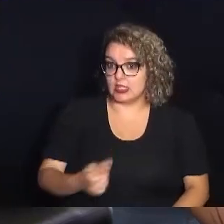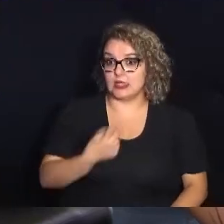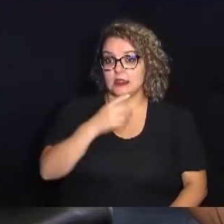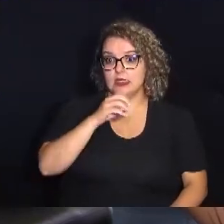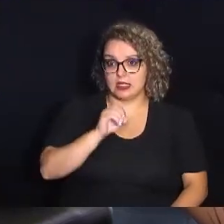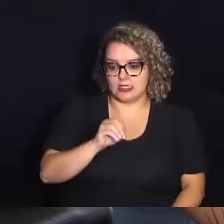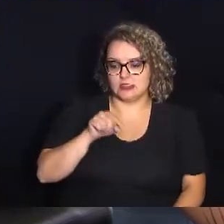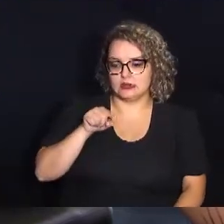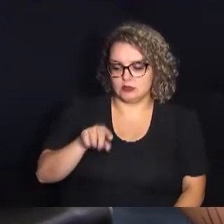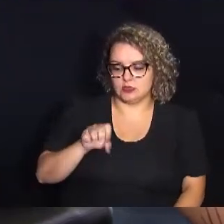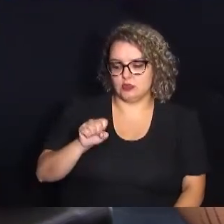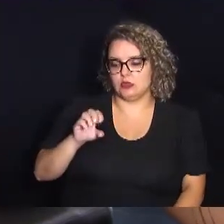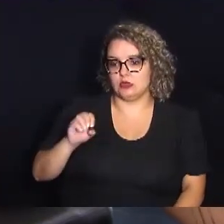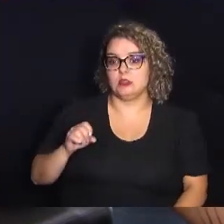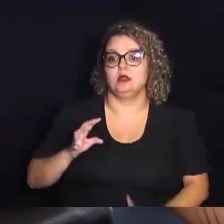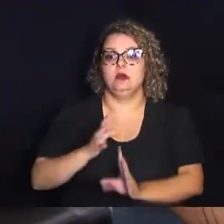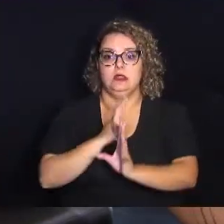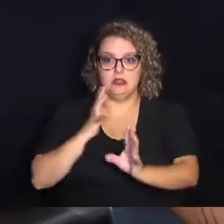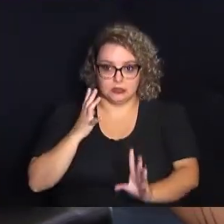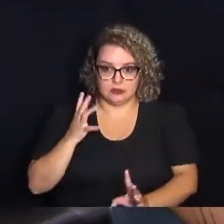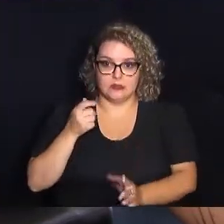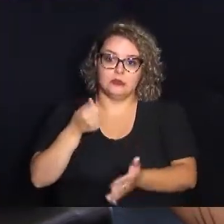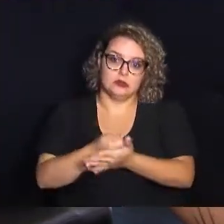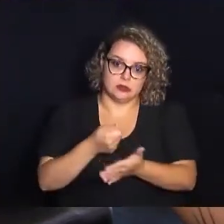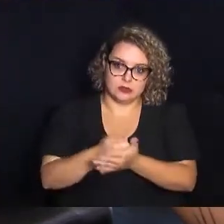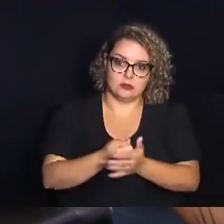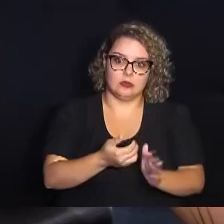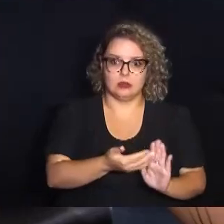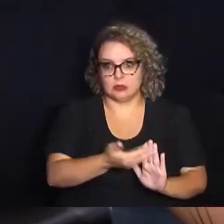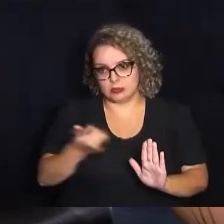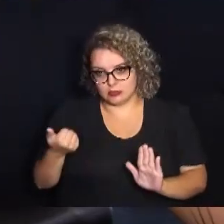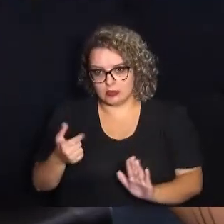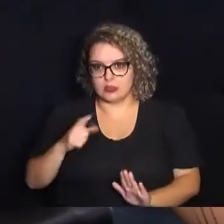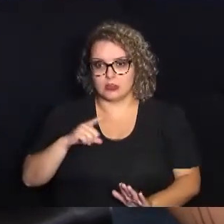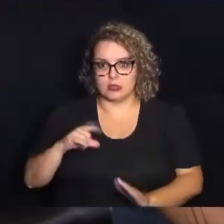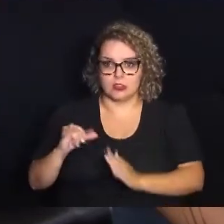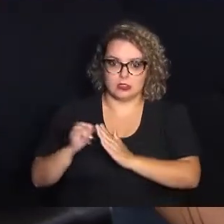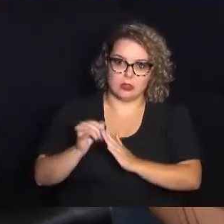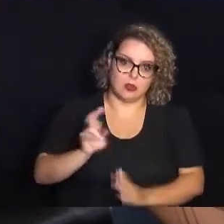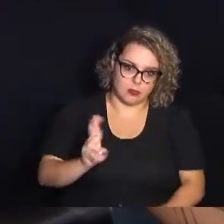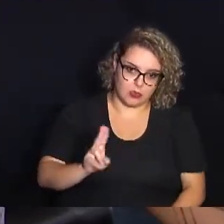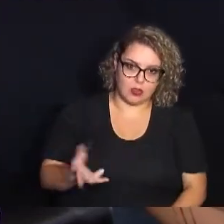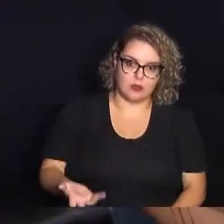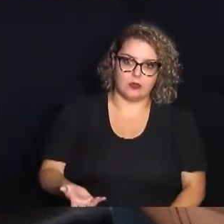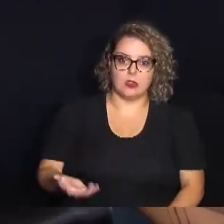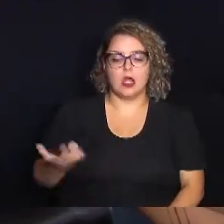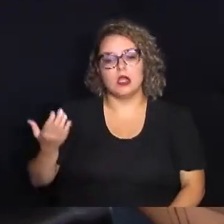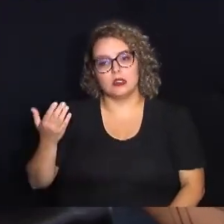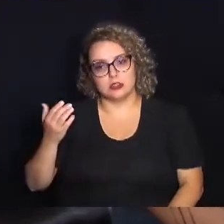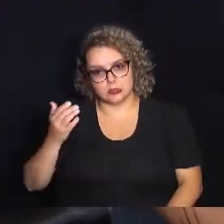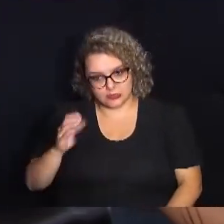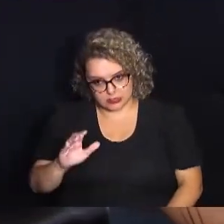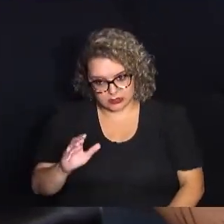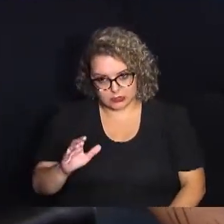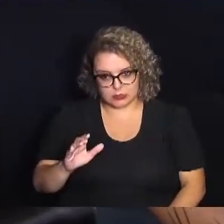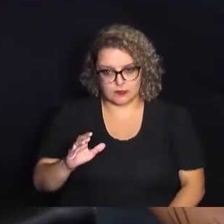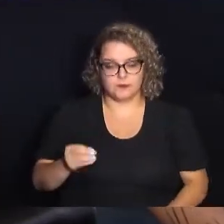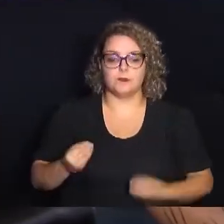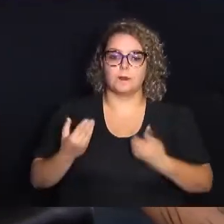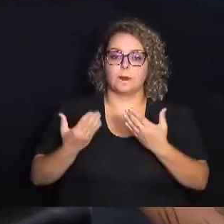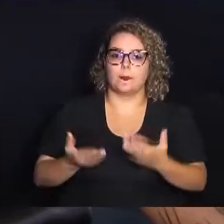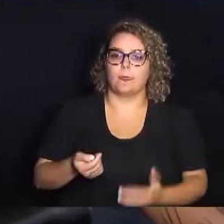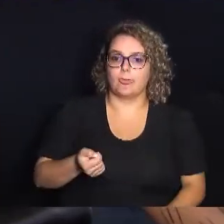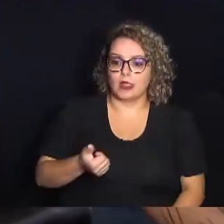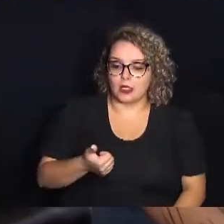10.800 estavam na fila da COAB e são obrigados a ser retirado porque passam a ter o imóvel em seu nome lançamos aí e e foram